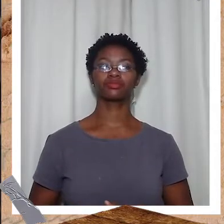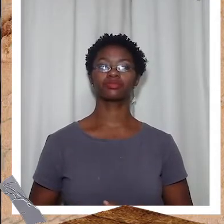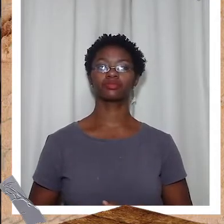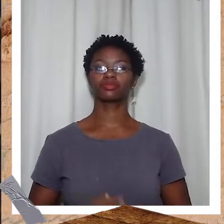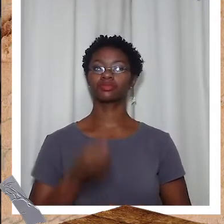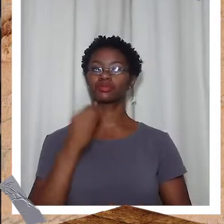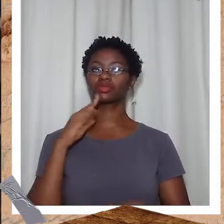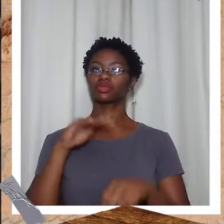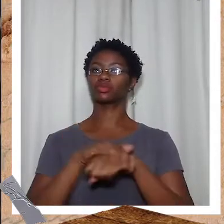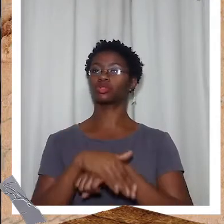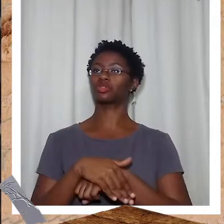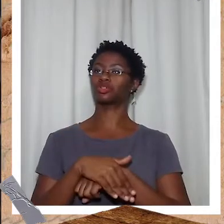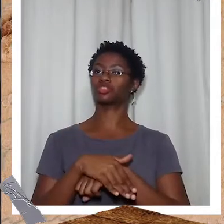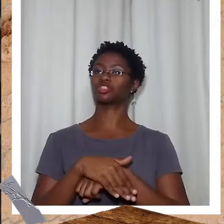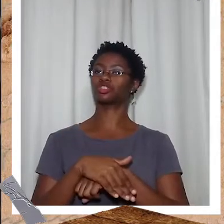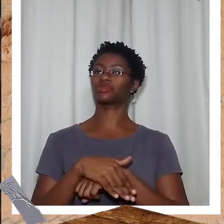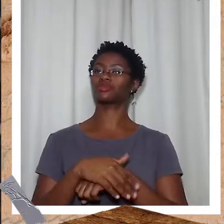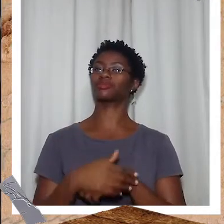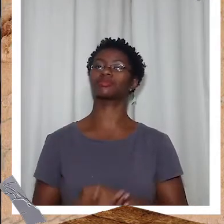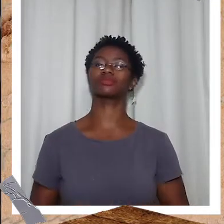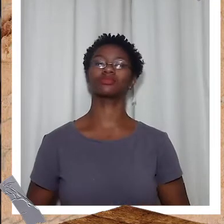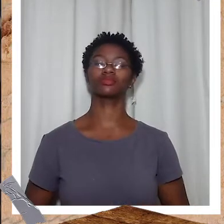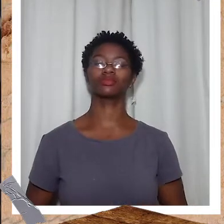Boa noite, Raquel.